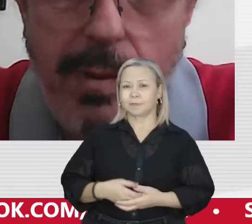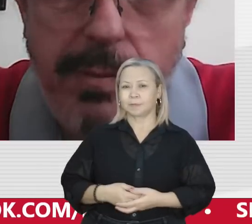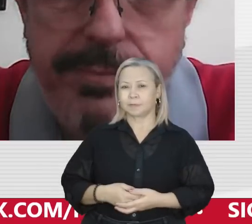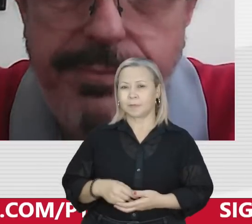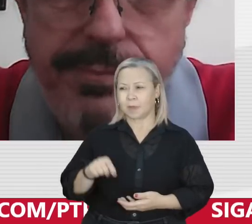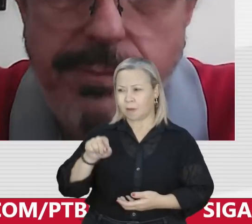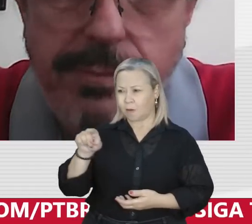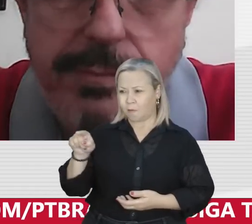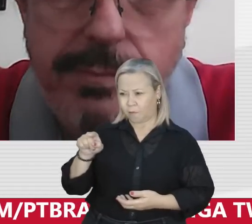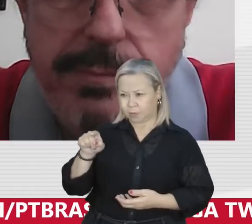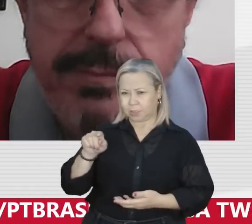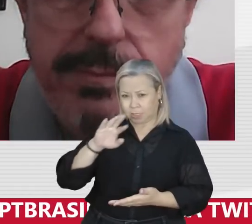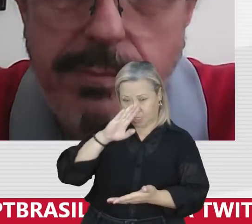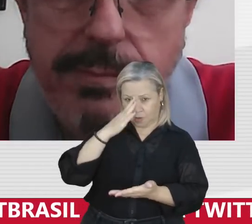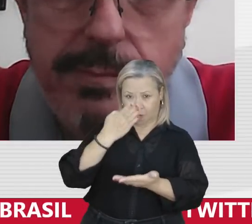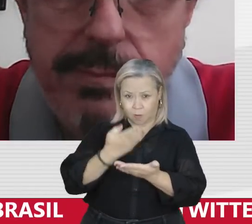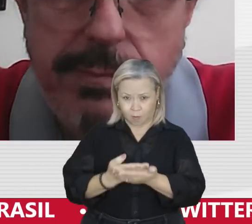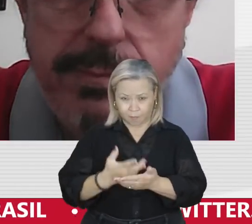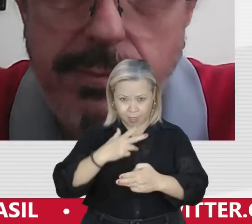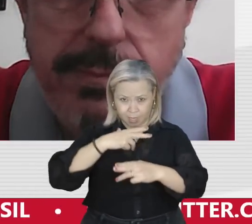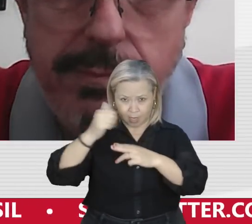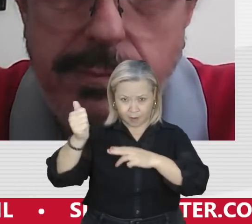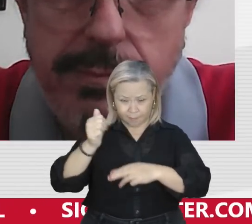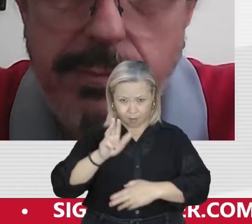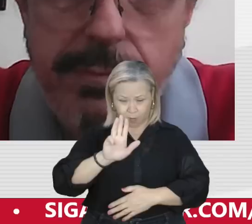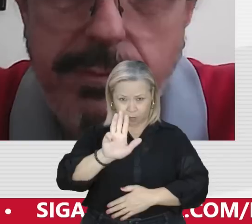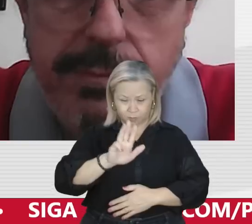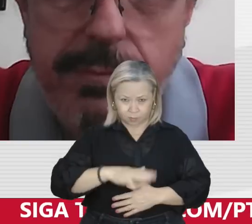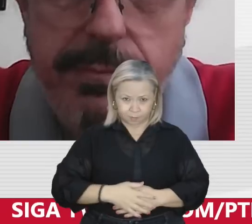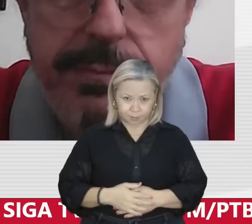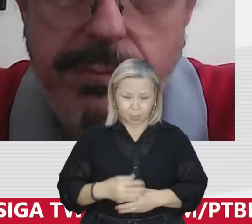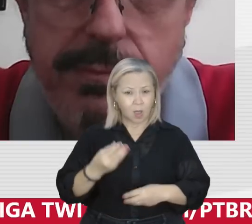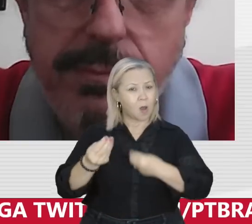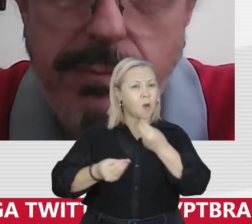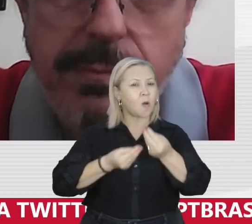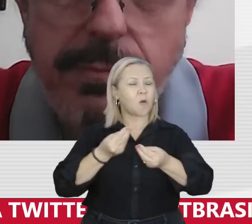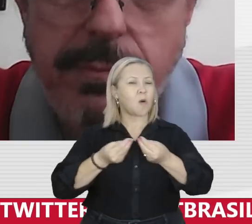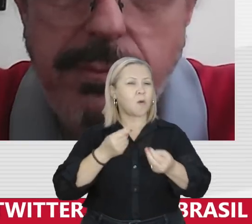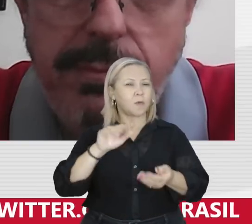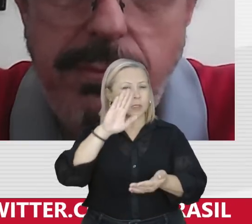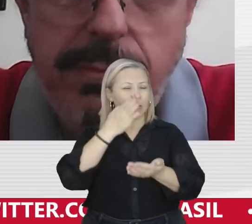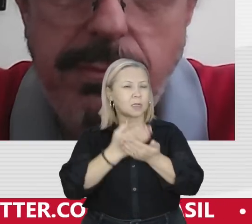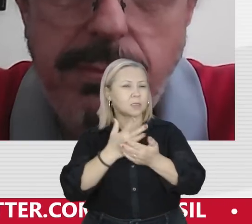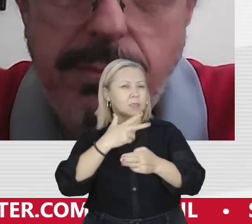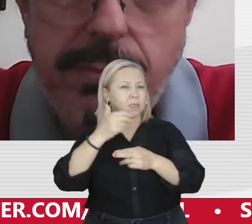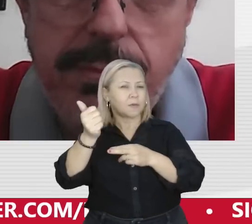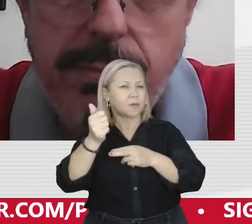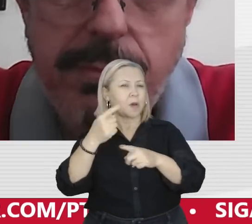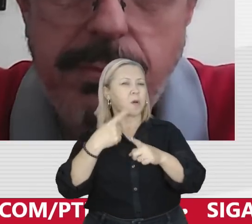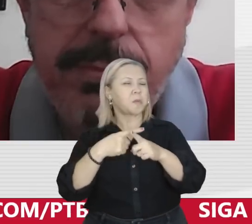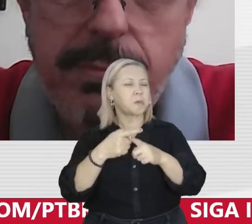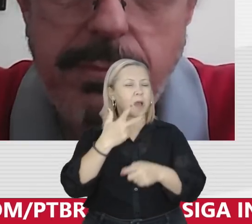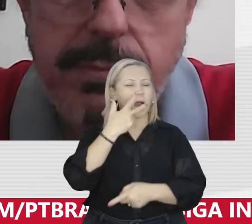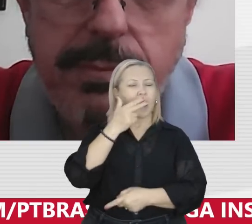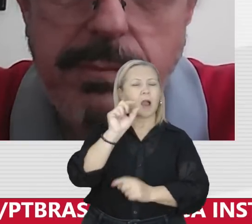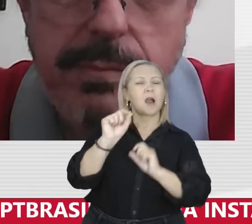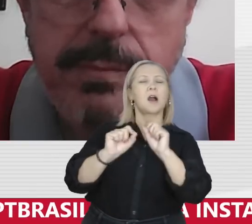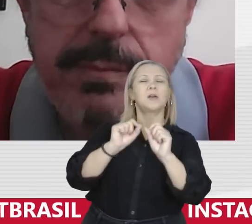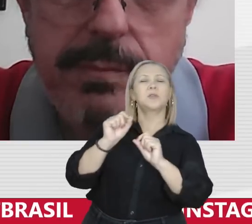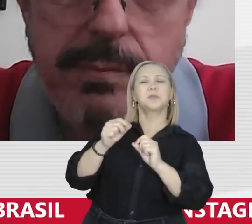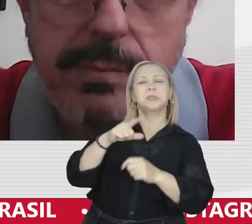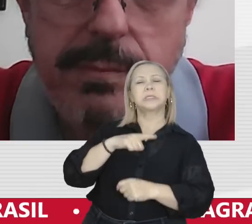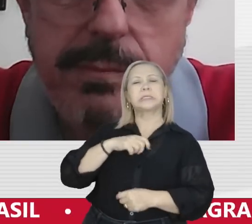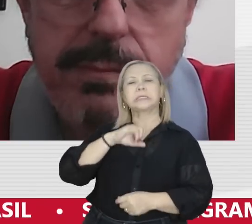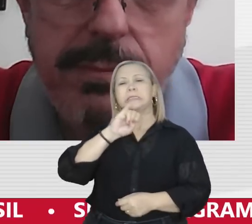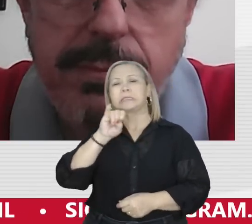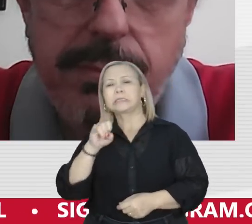você confia na vitória do Lula? E como é que você acredita nessa vitória? Por que você acha que ele tem